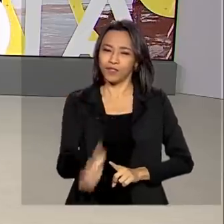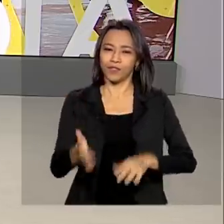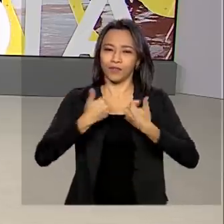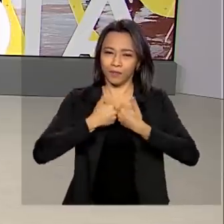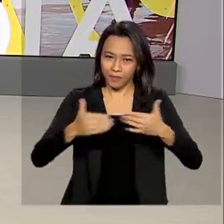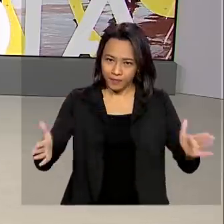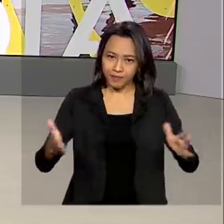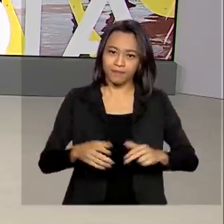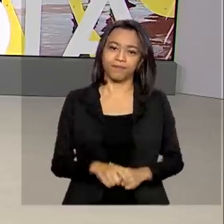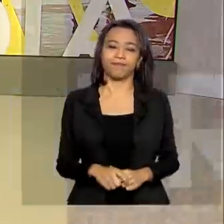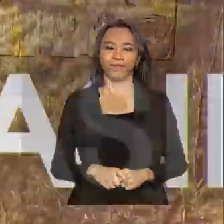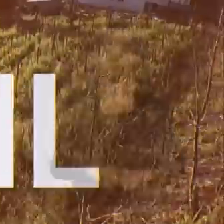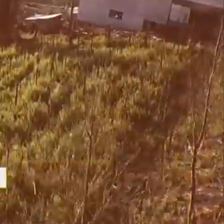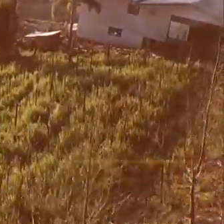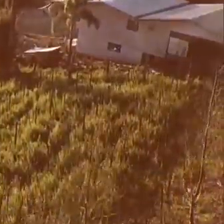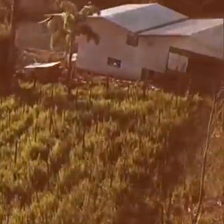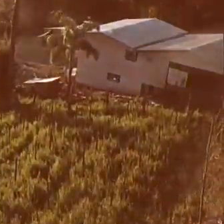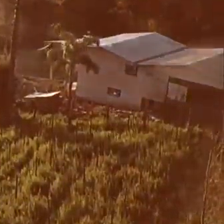começa agora.